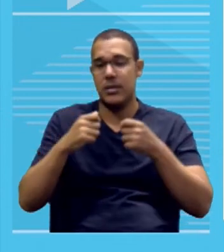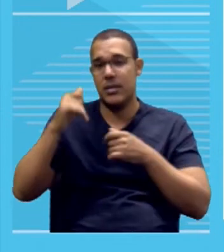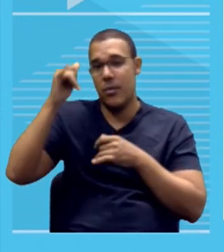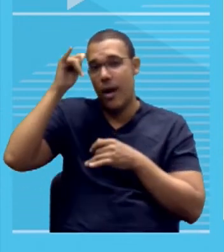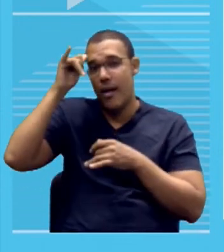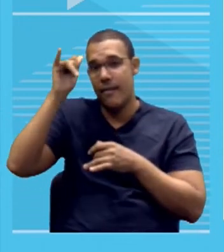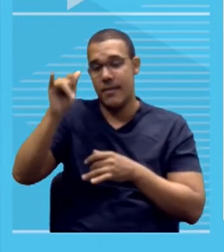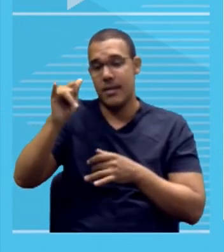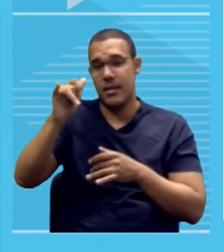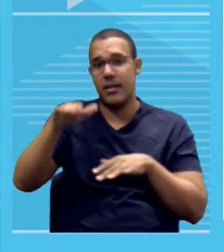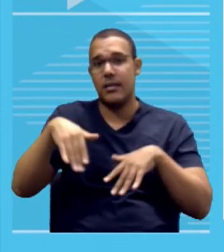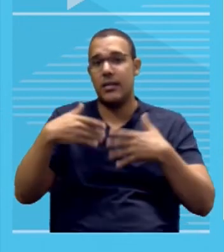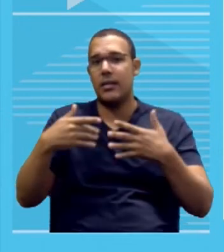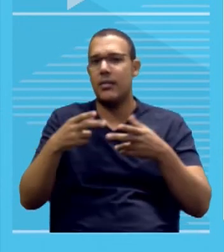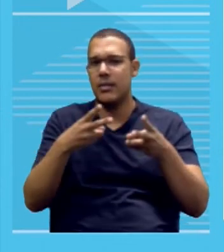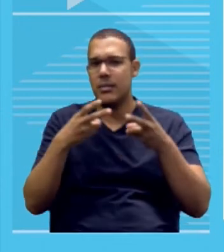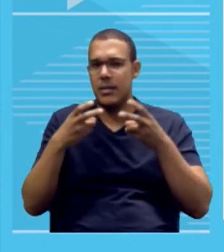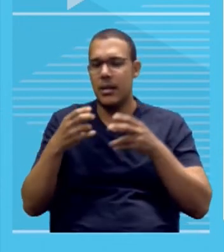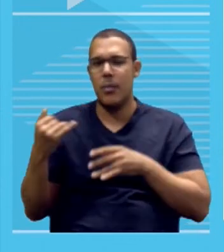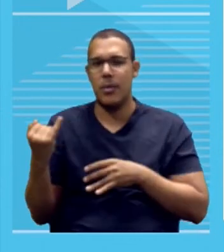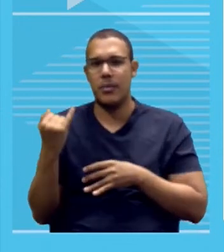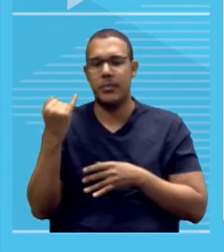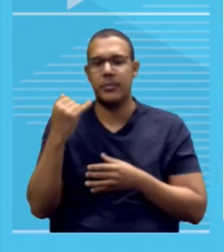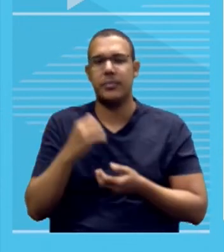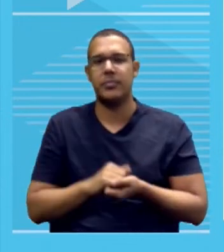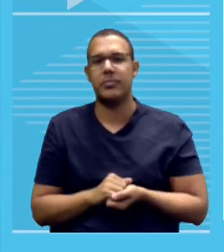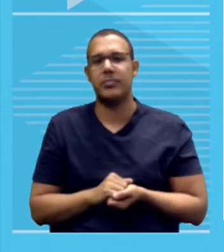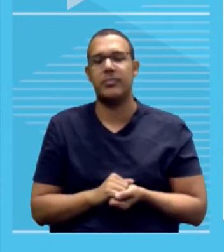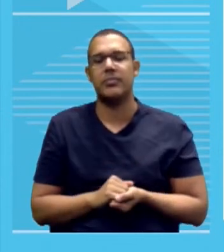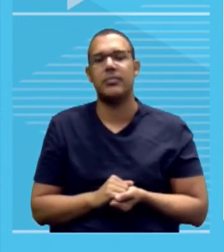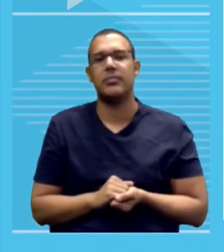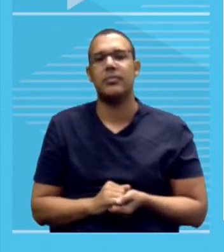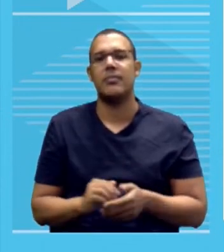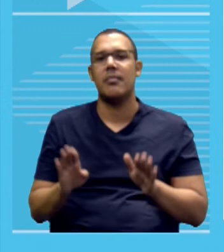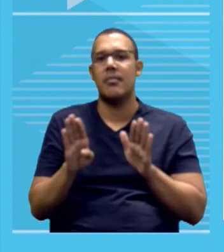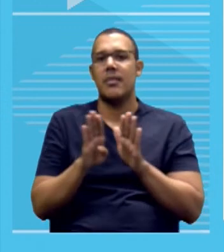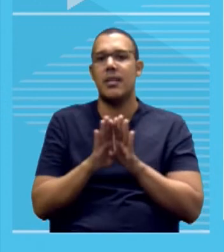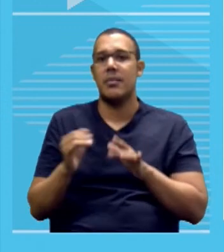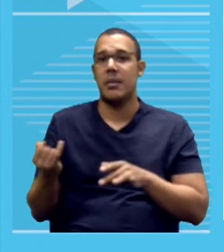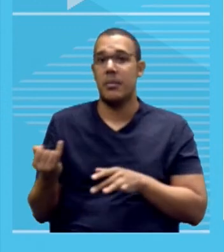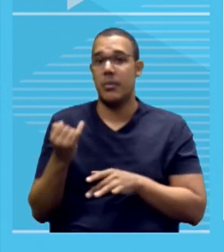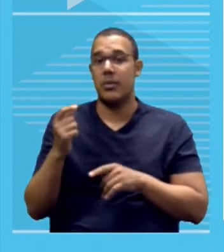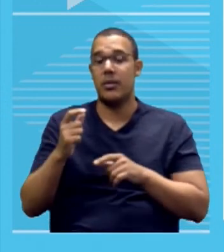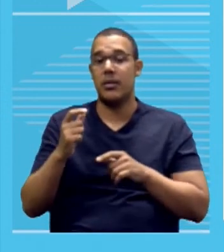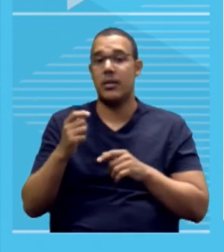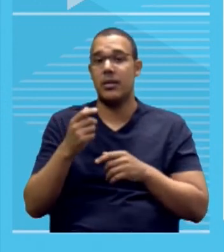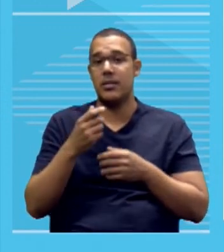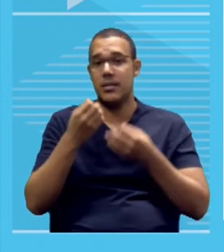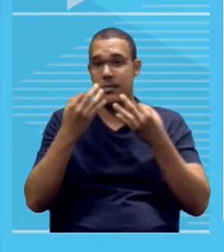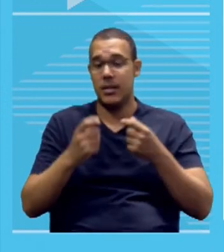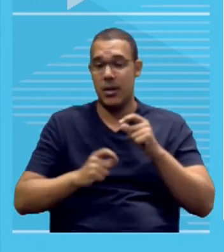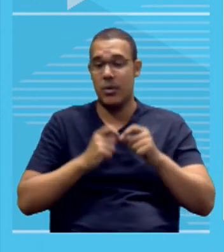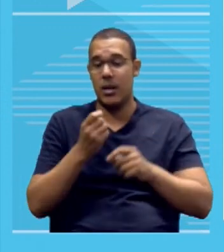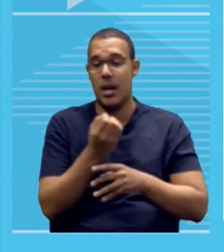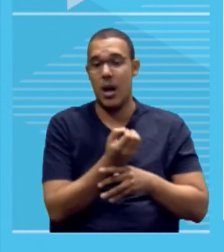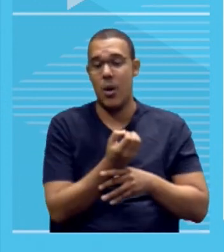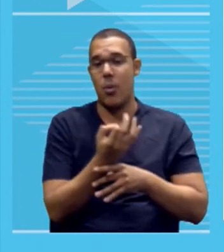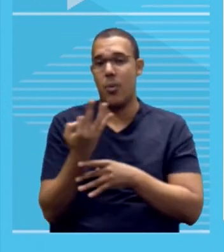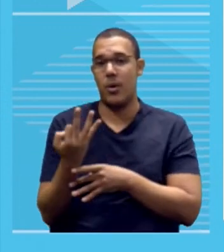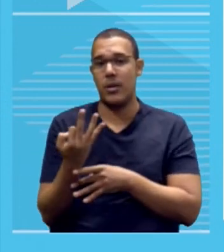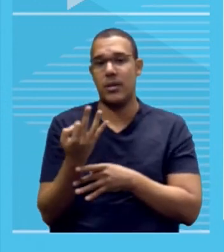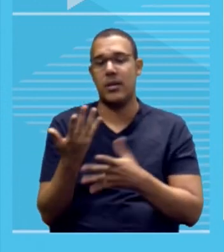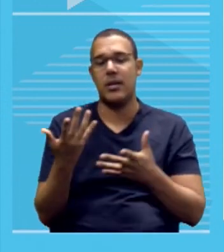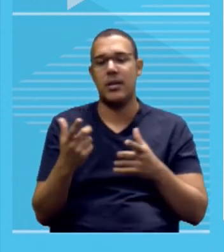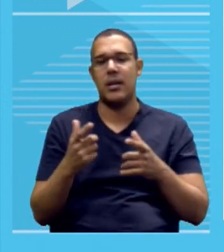percebe o quanto isso é importante e também importante falar sobre quantidades né pessoal por exemplo esse